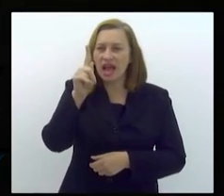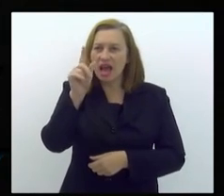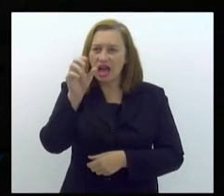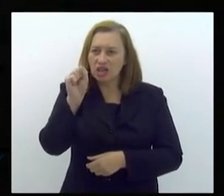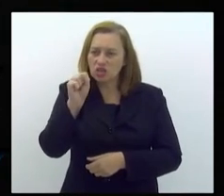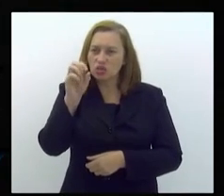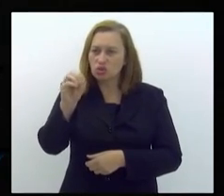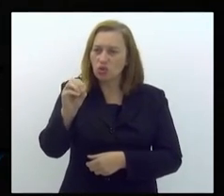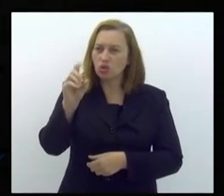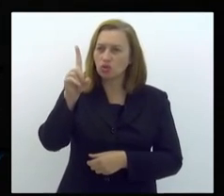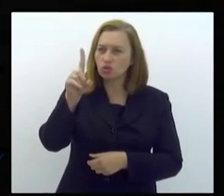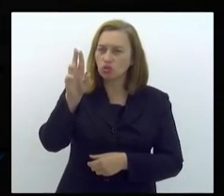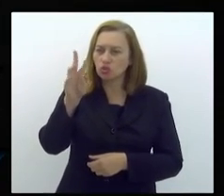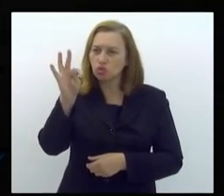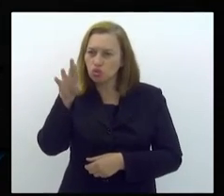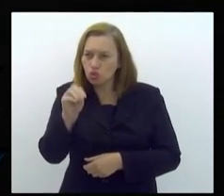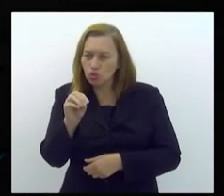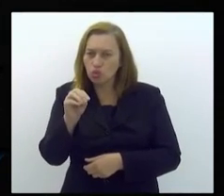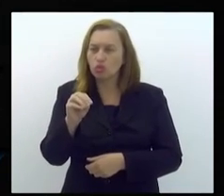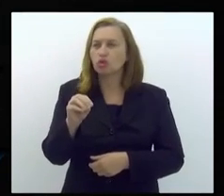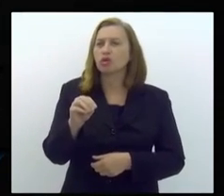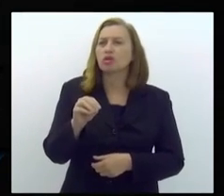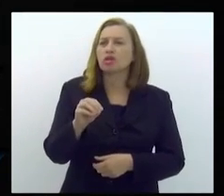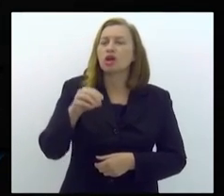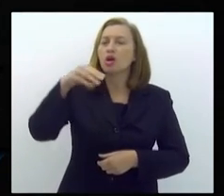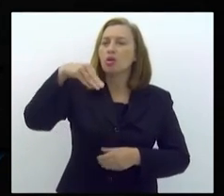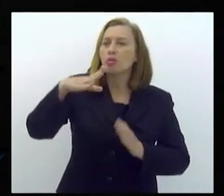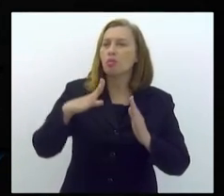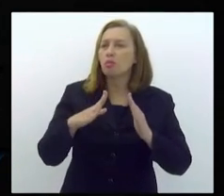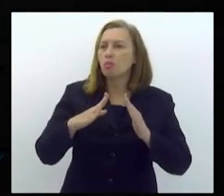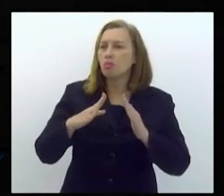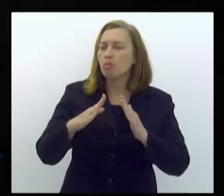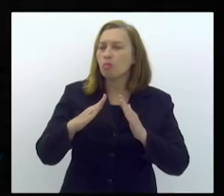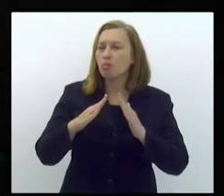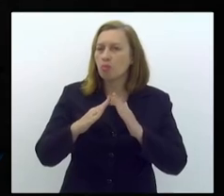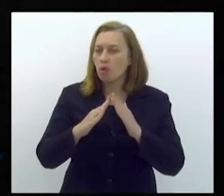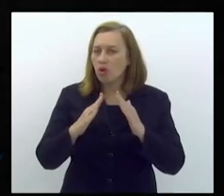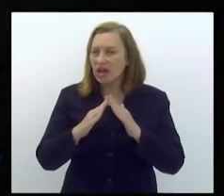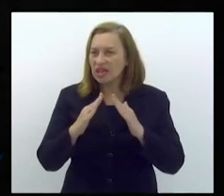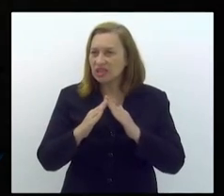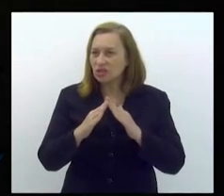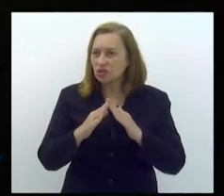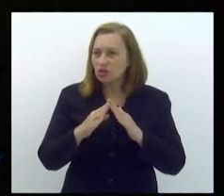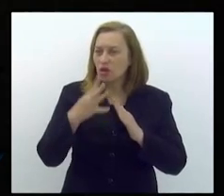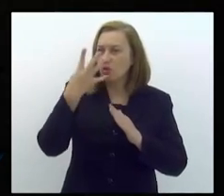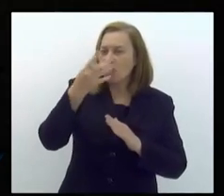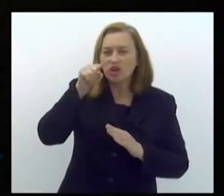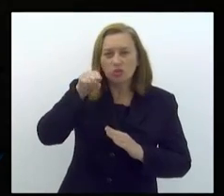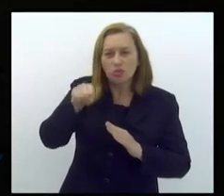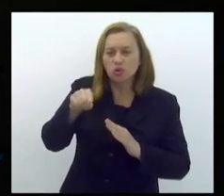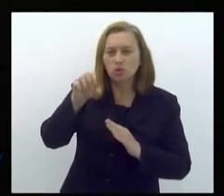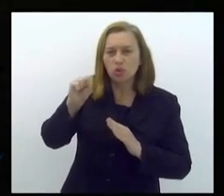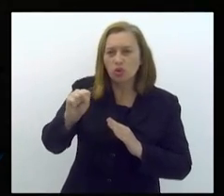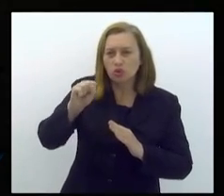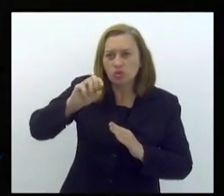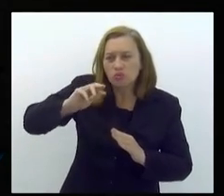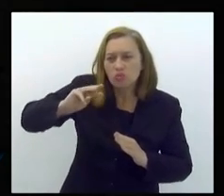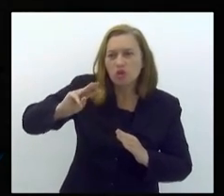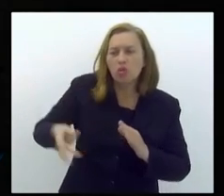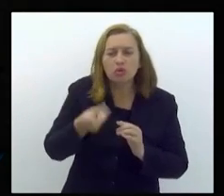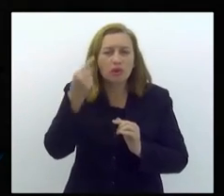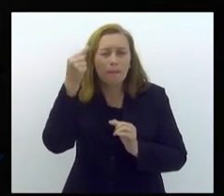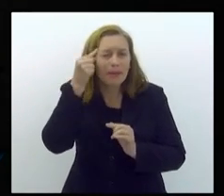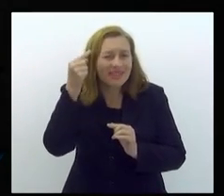gasoduto de escoamento moradia cerca de 4.8 bilhões que está sendo